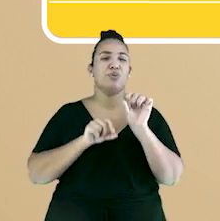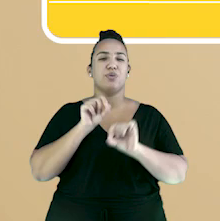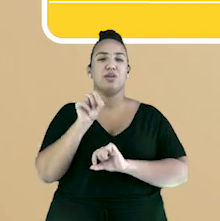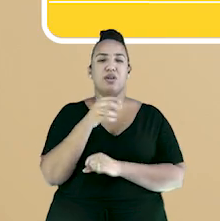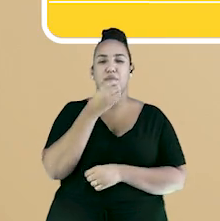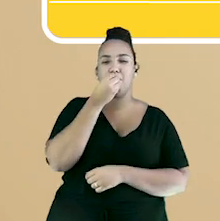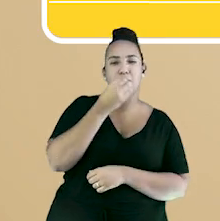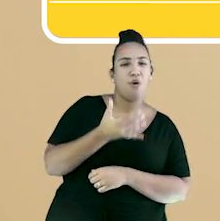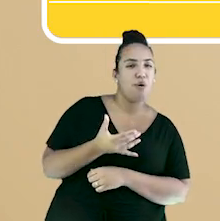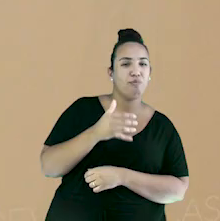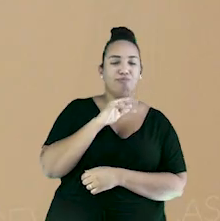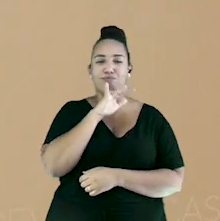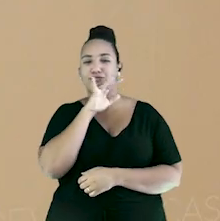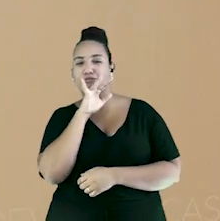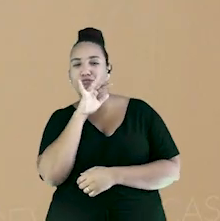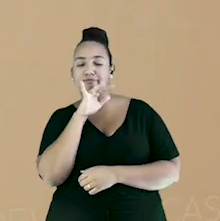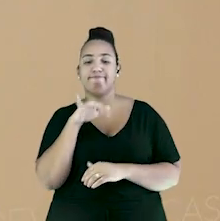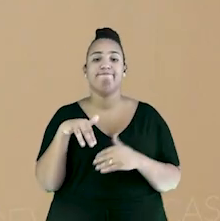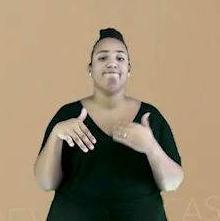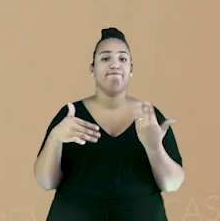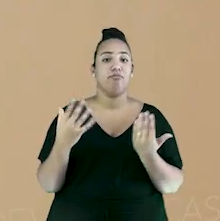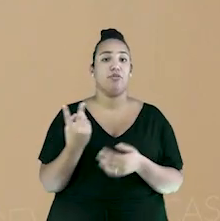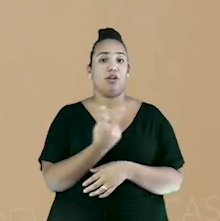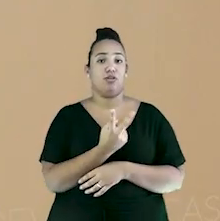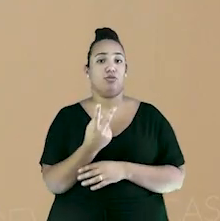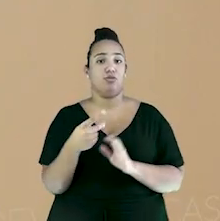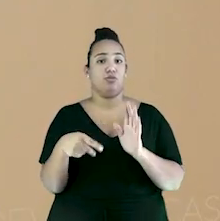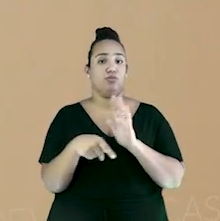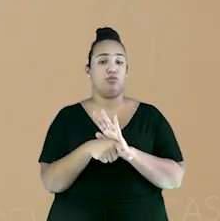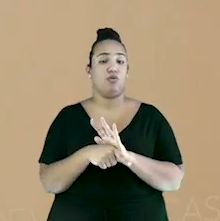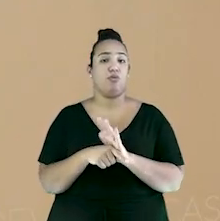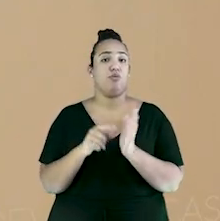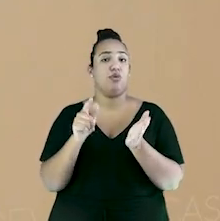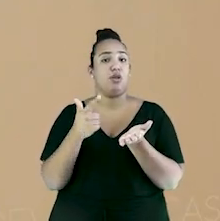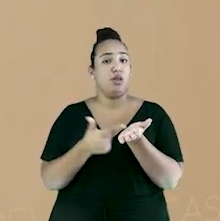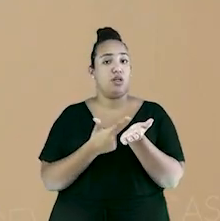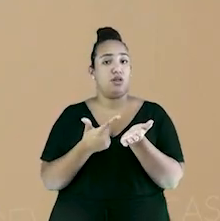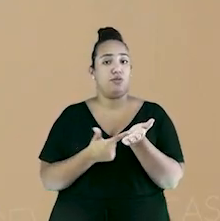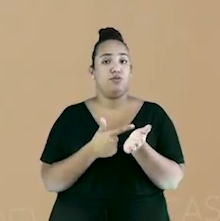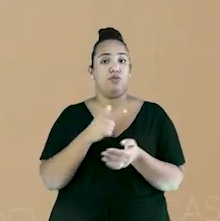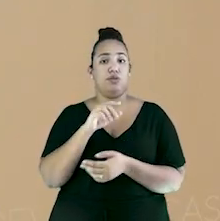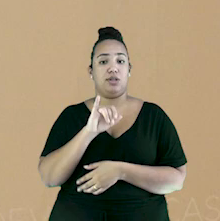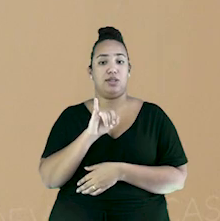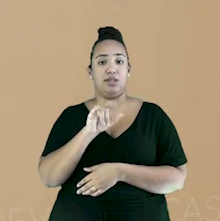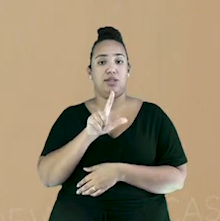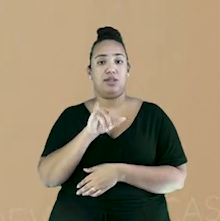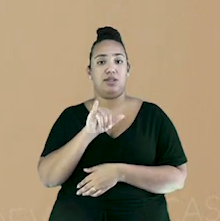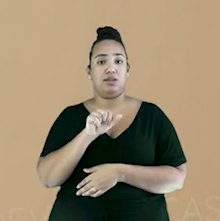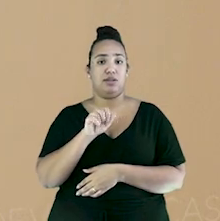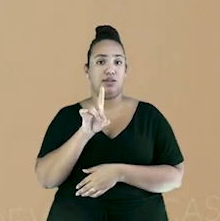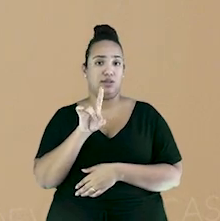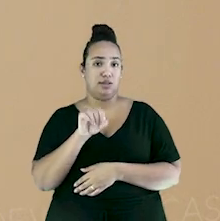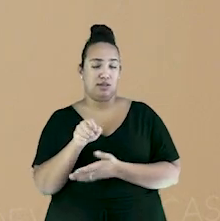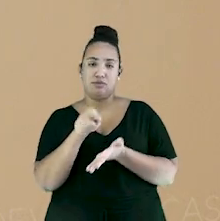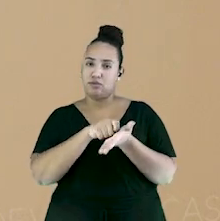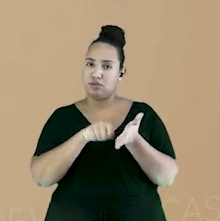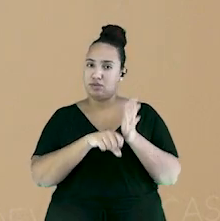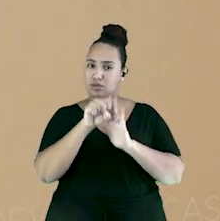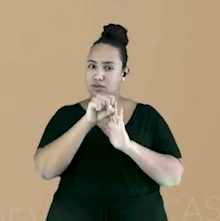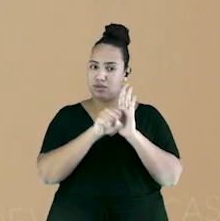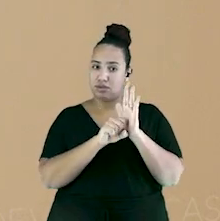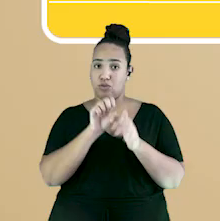expressões ruins? Ambas expressões têm origem da obra Ilíada, do poeta grego Homero, escrita por volta do século